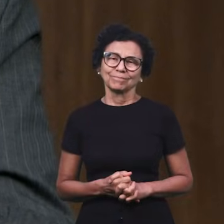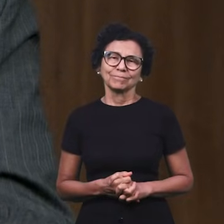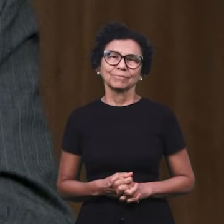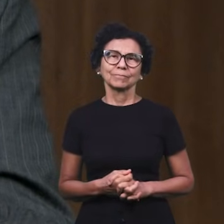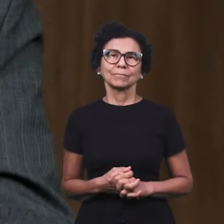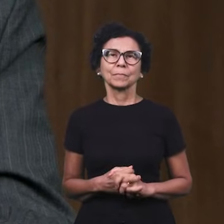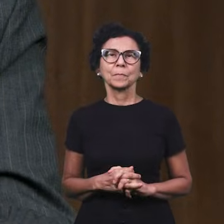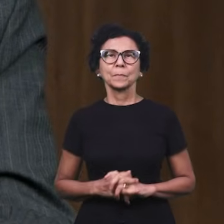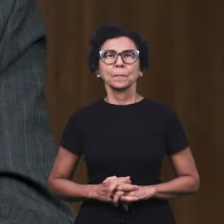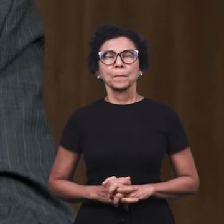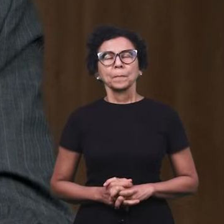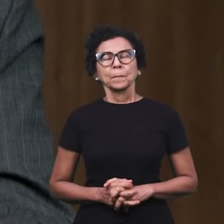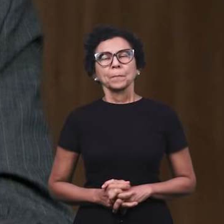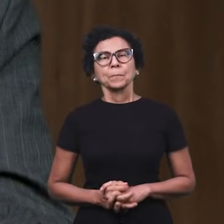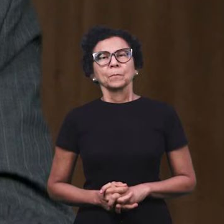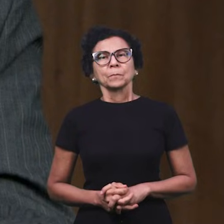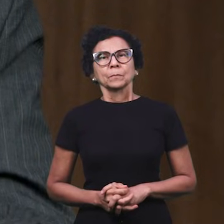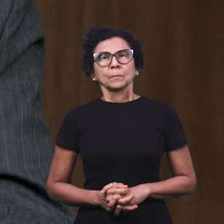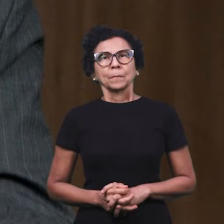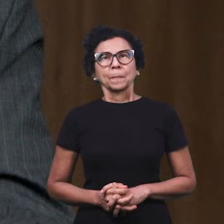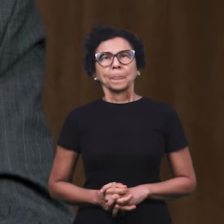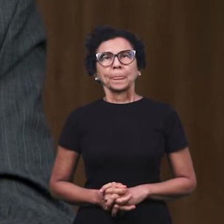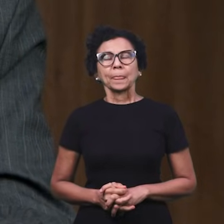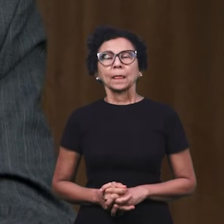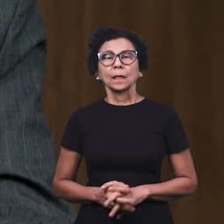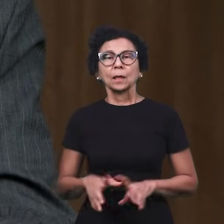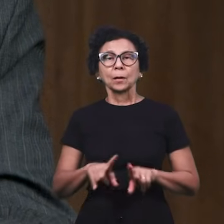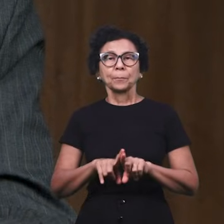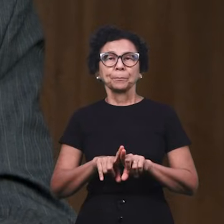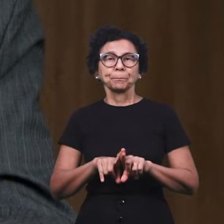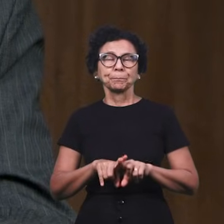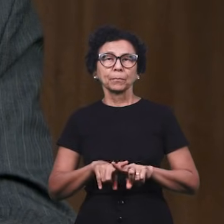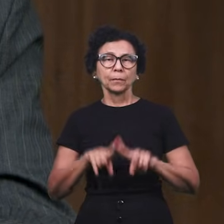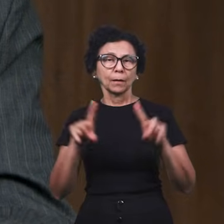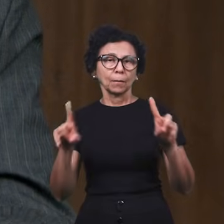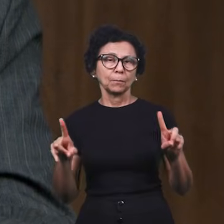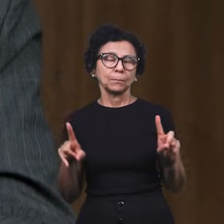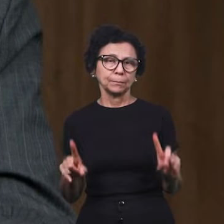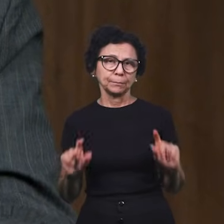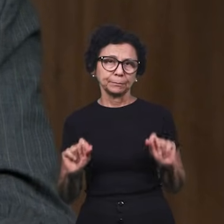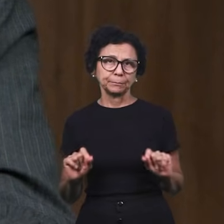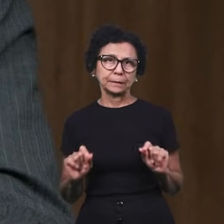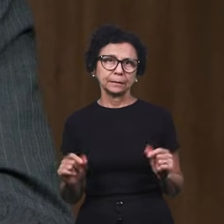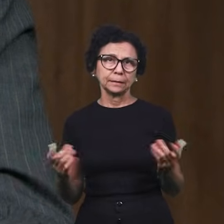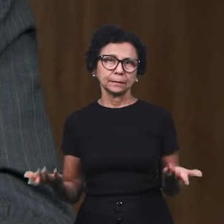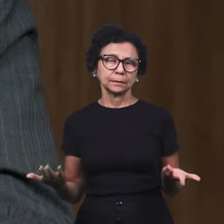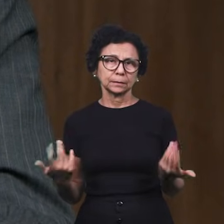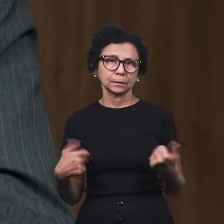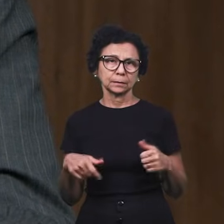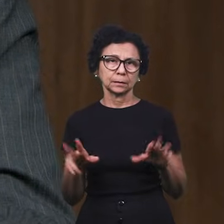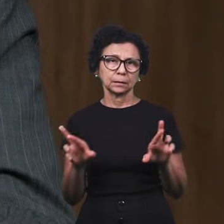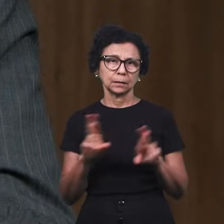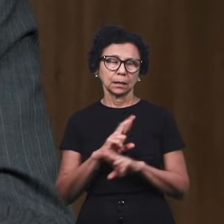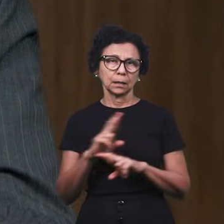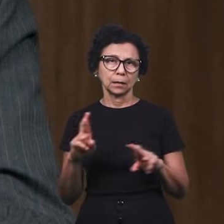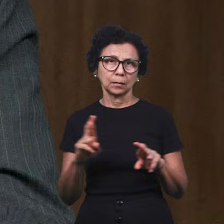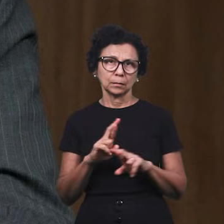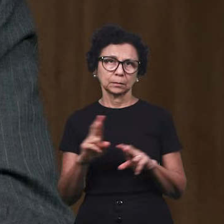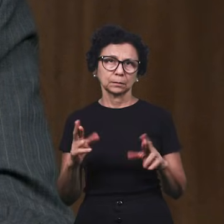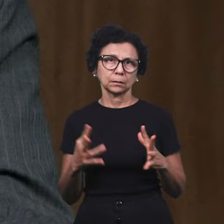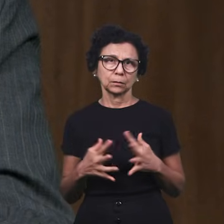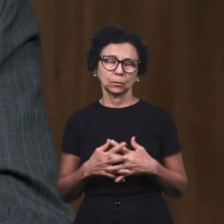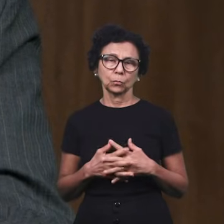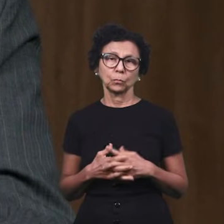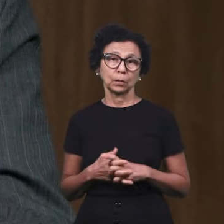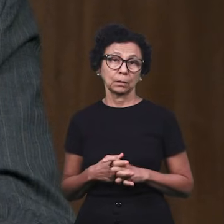do controle das rotas comerciais na mão do Império Otomano. E também, importantíssimo,